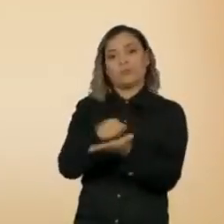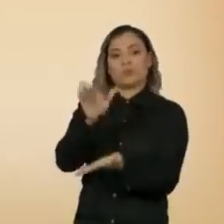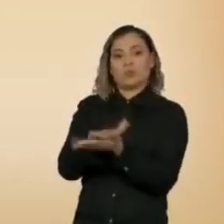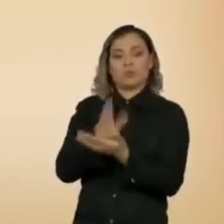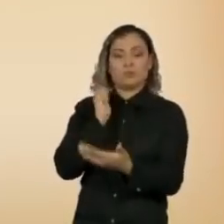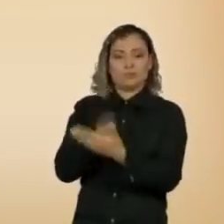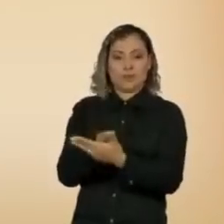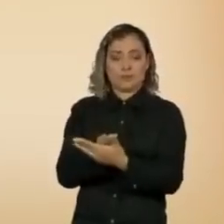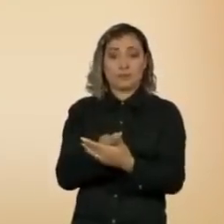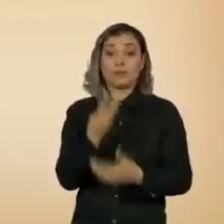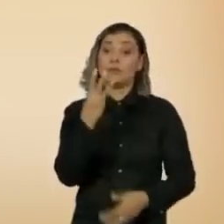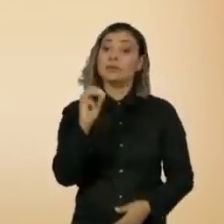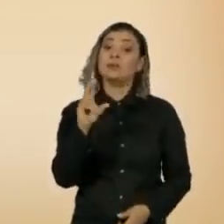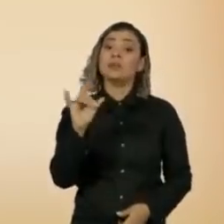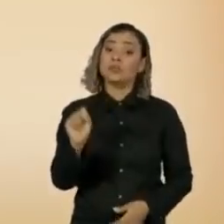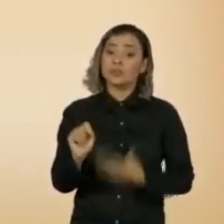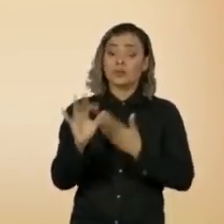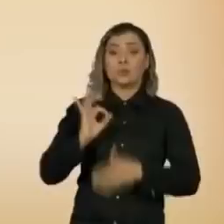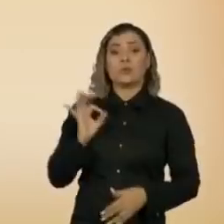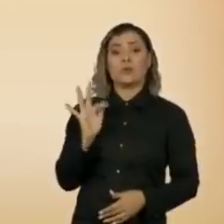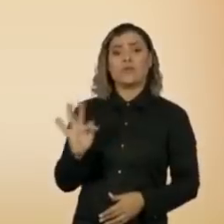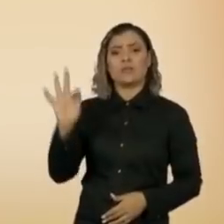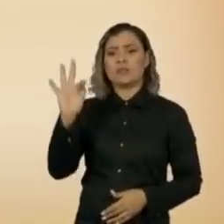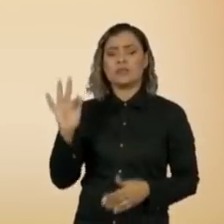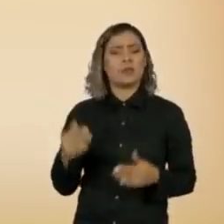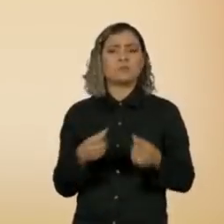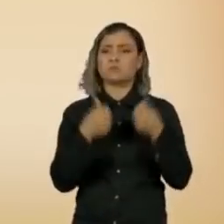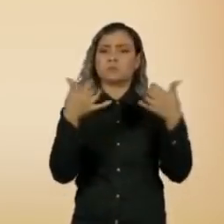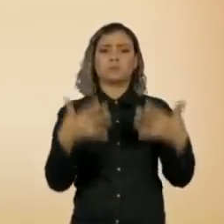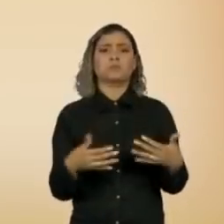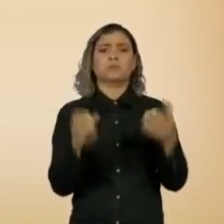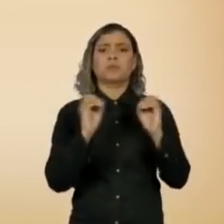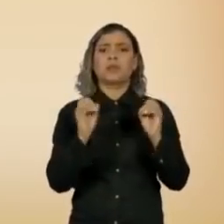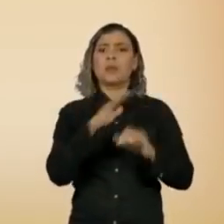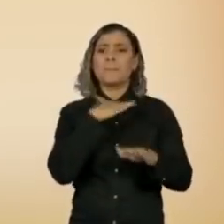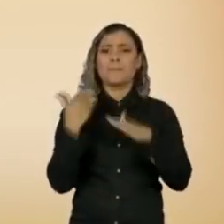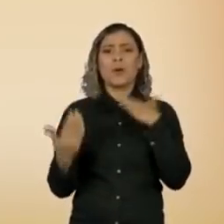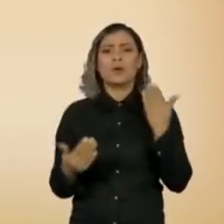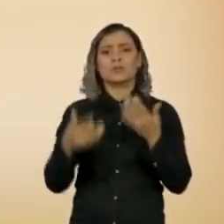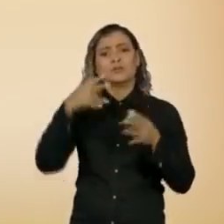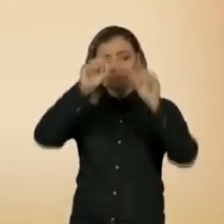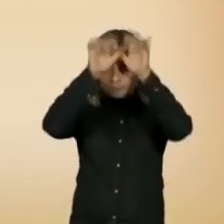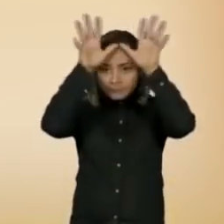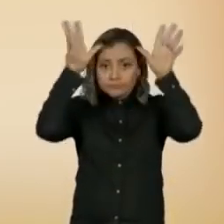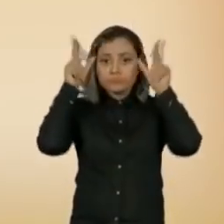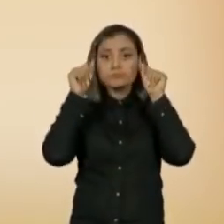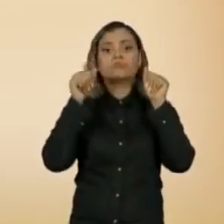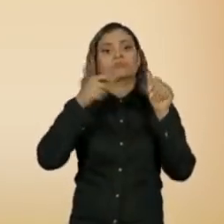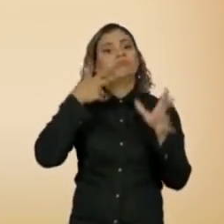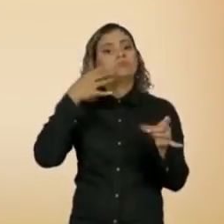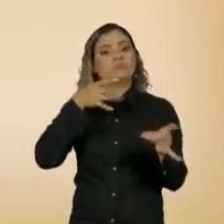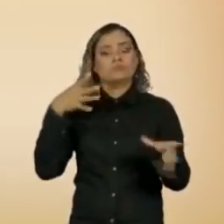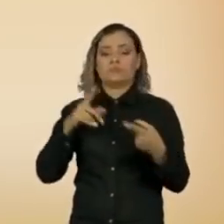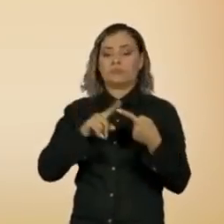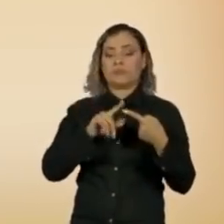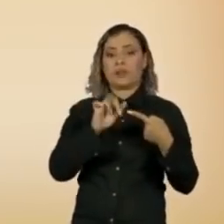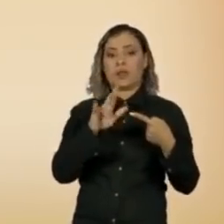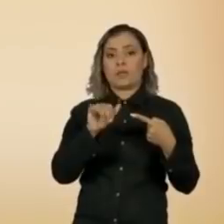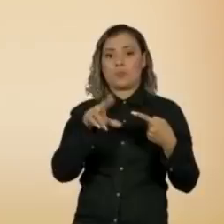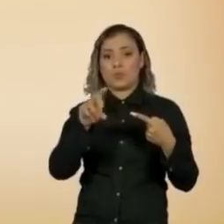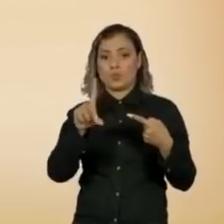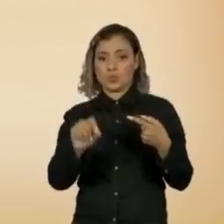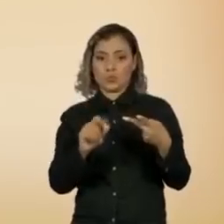Após 30 dias, a Polícia Federal ainda não esclareceu as mortes dos caciques Raimundo e Firmino